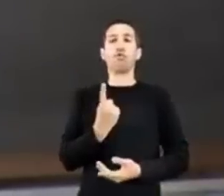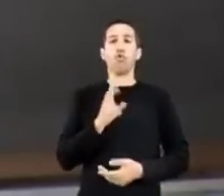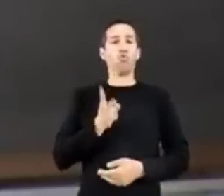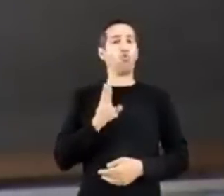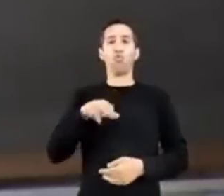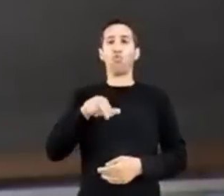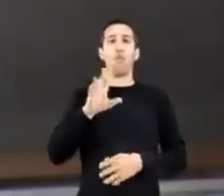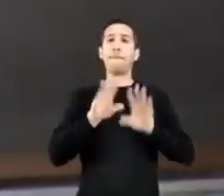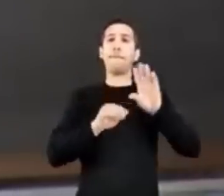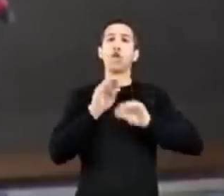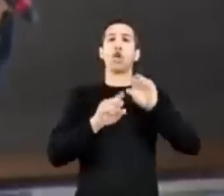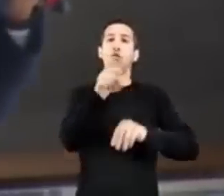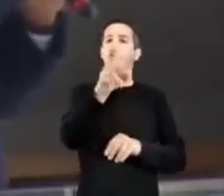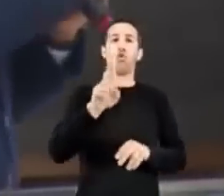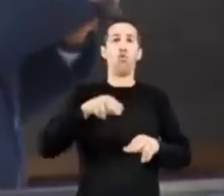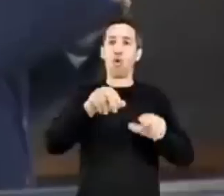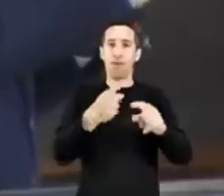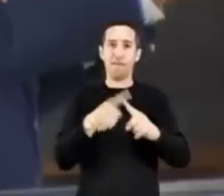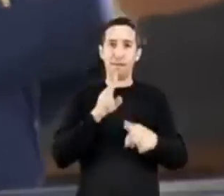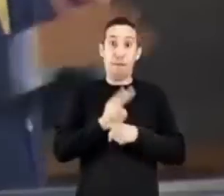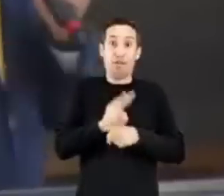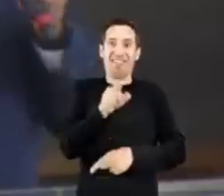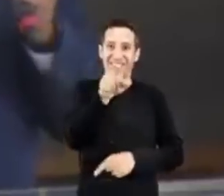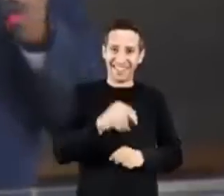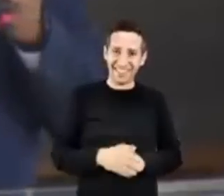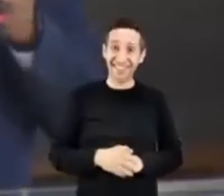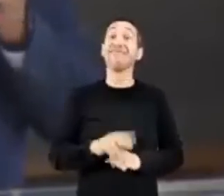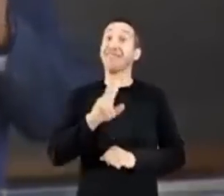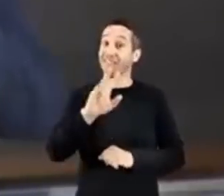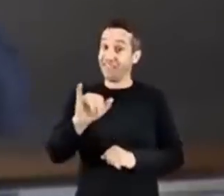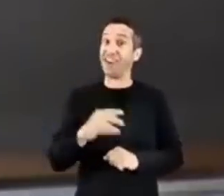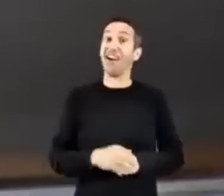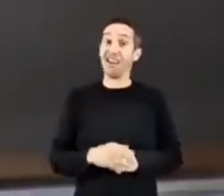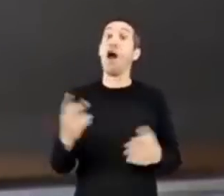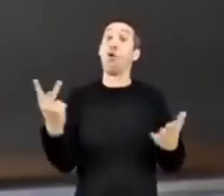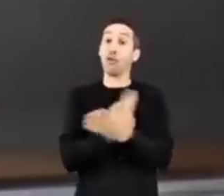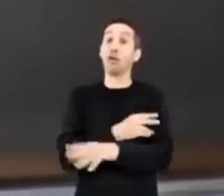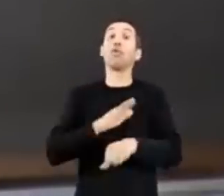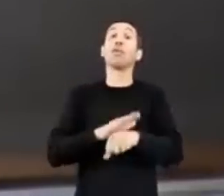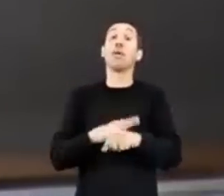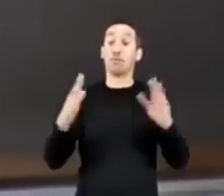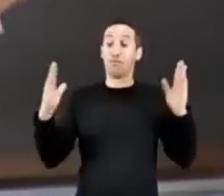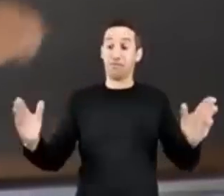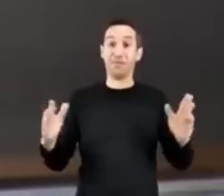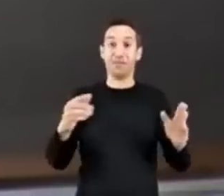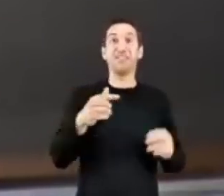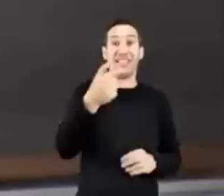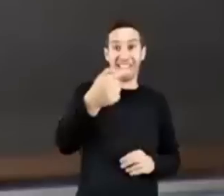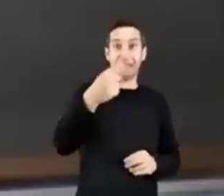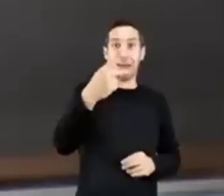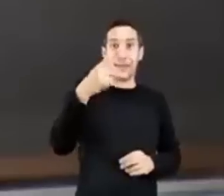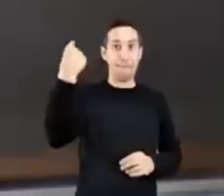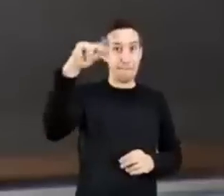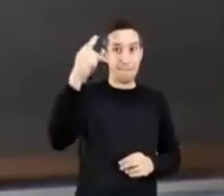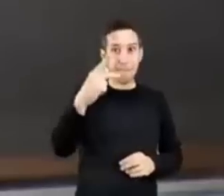aplicação e tá tudo bem mas ele vai se cumprir exatamente né pelas pragas somente com os teus olhos olharás e verás a recompensa